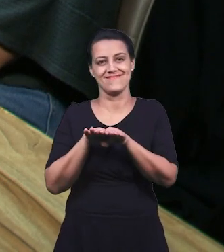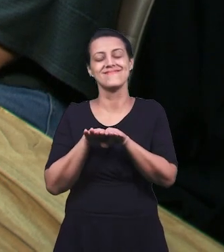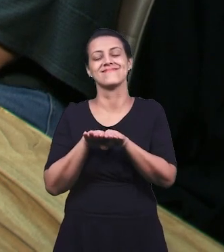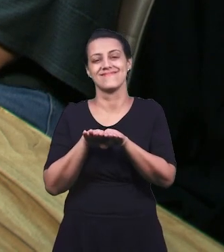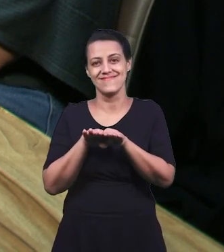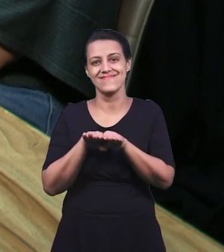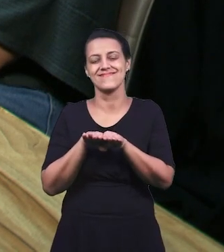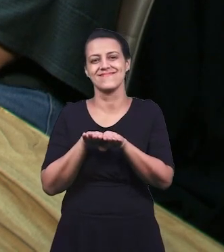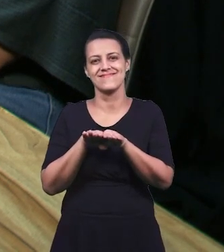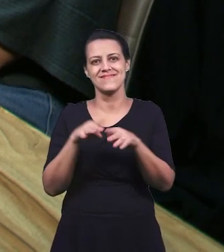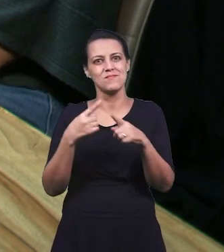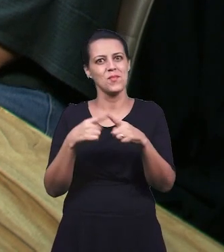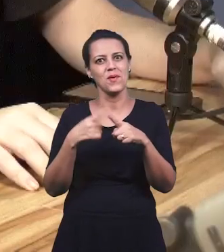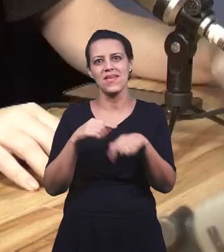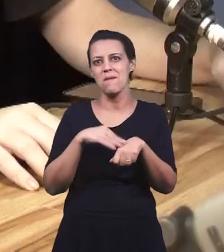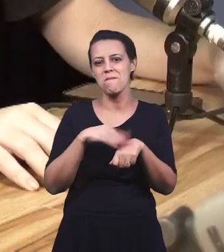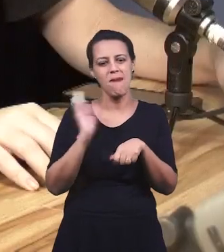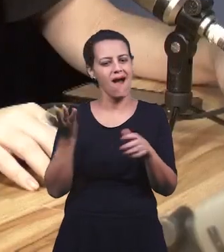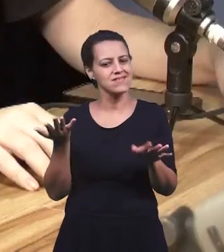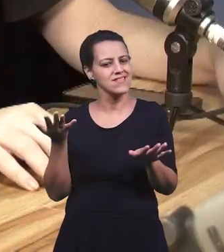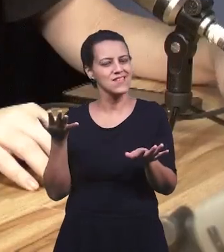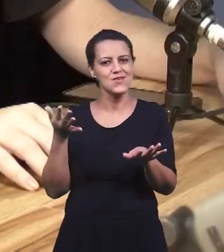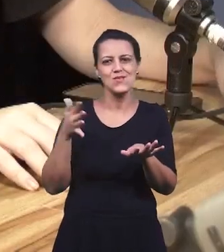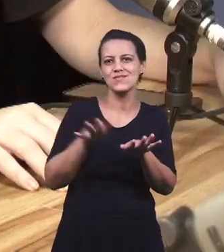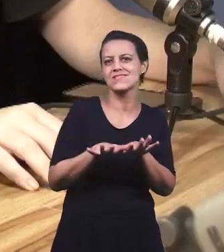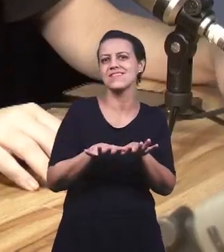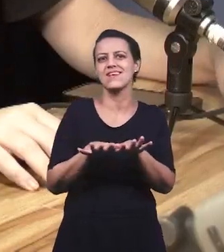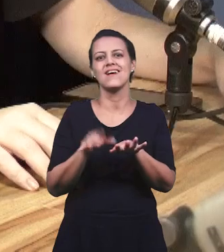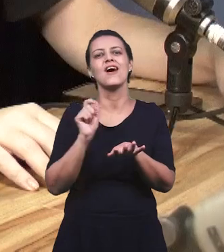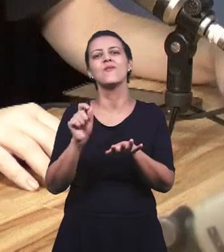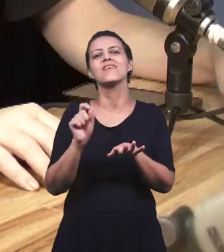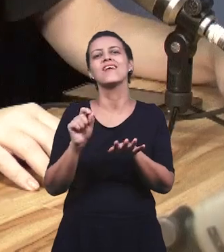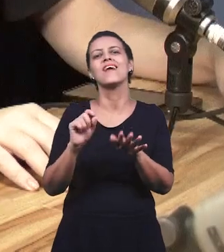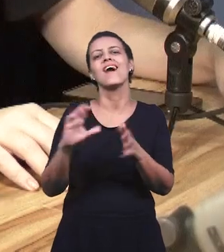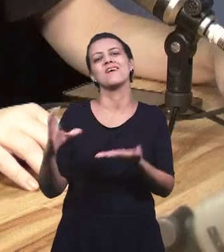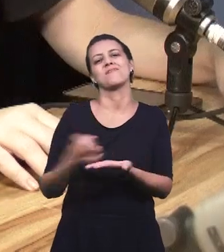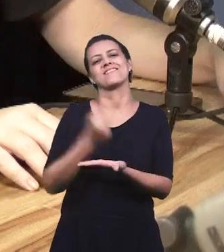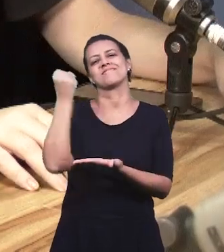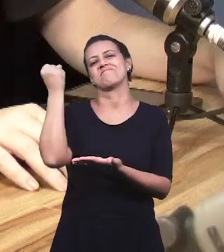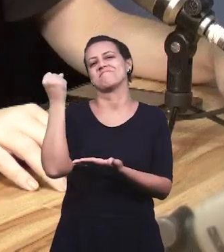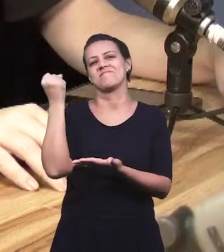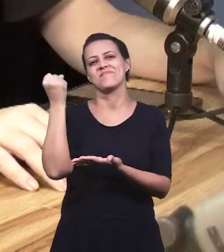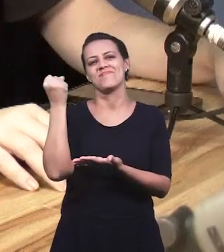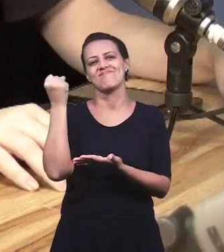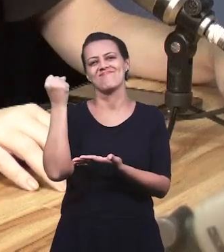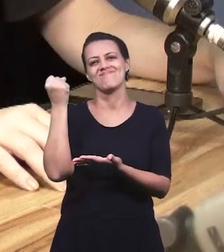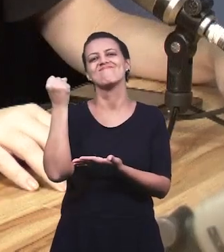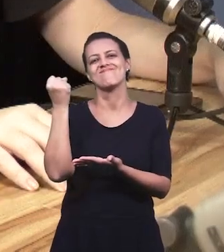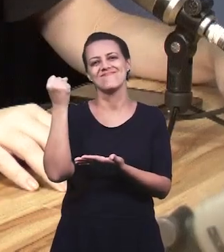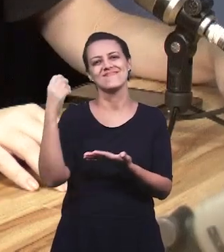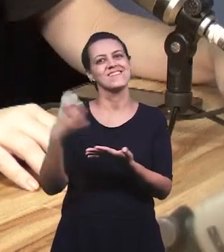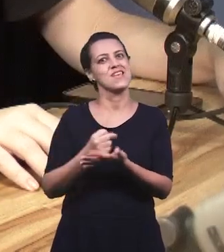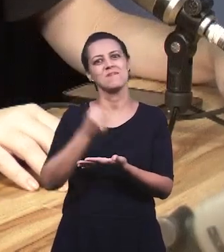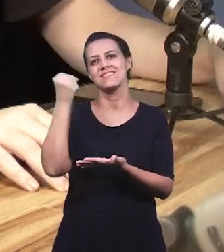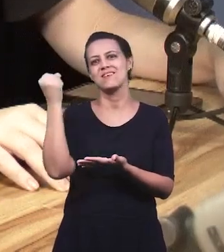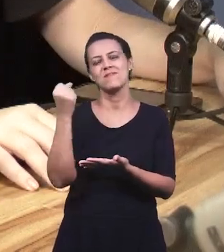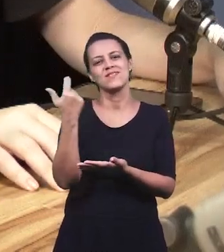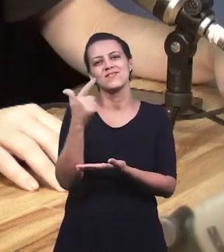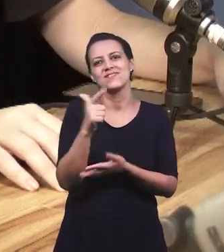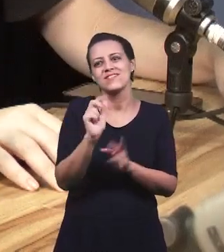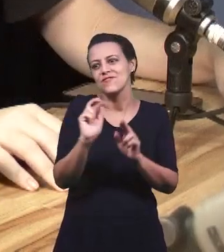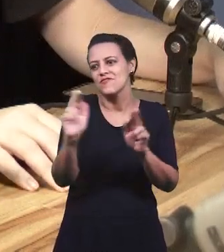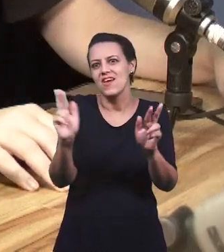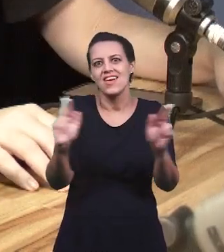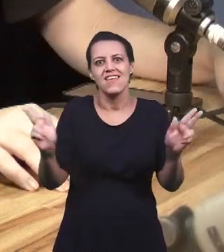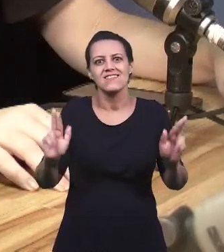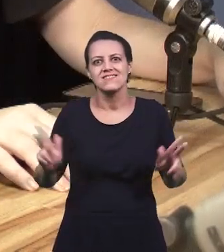que a coisa mais inclusiva que existe no nosso universo é o arrebatamento, tá? Por quê? Porque ele não faz diferença entre o